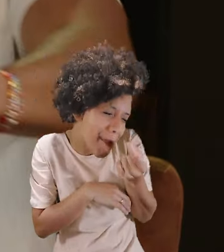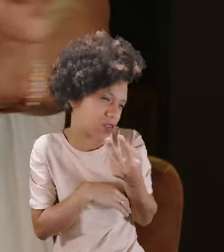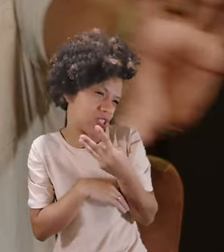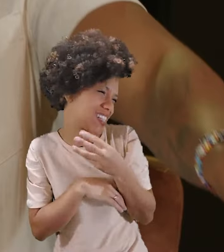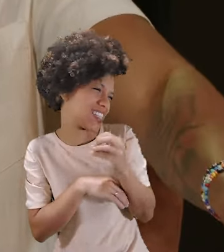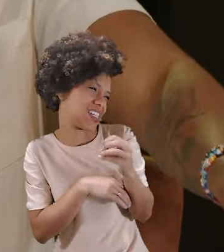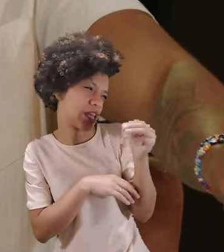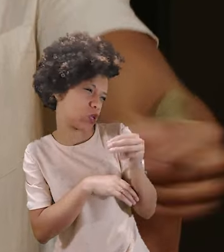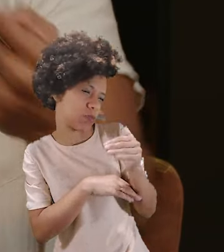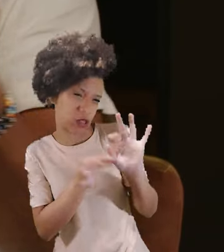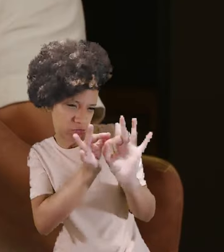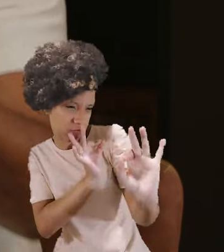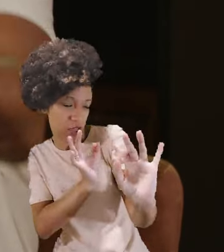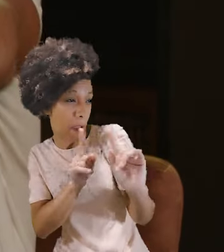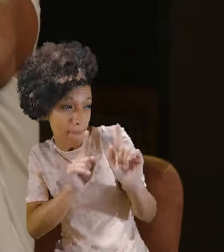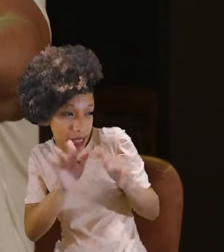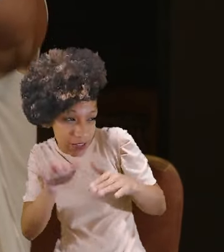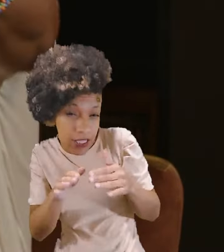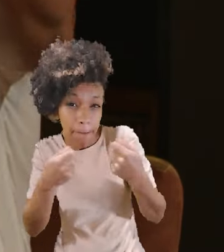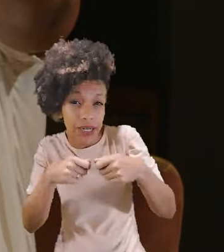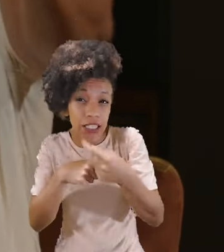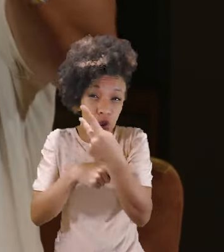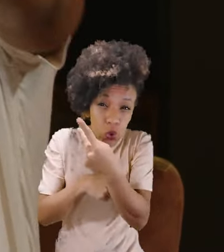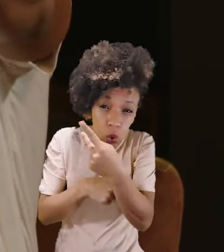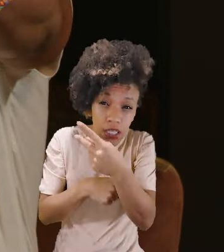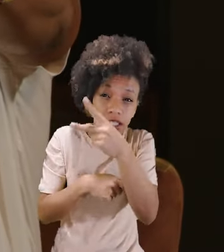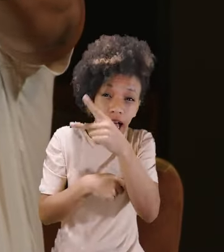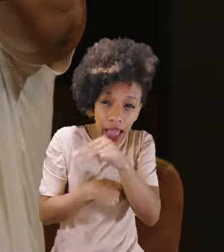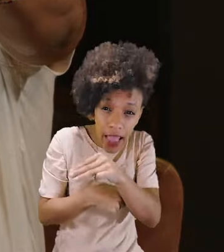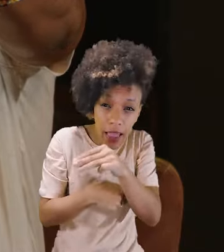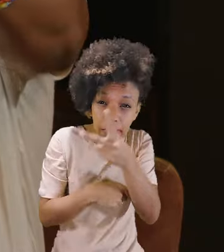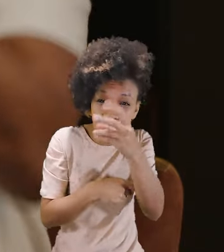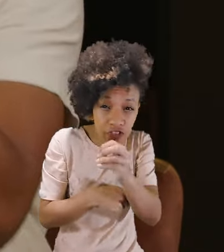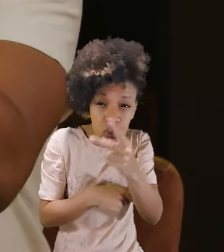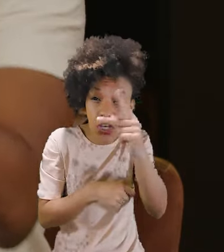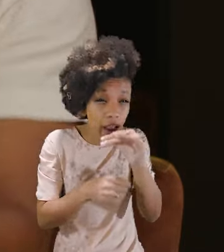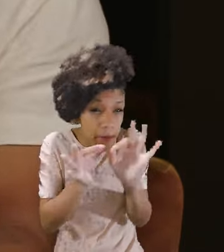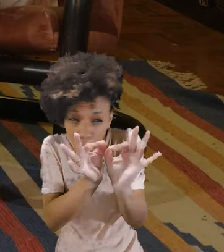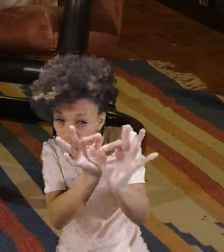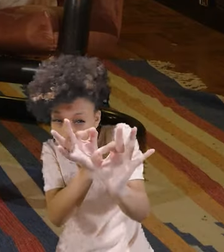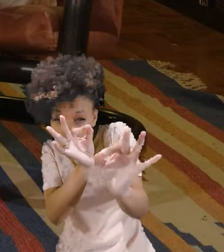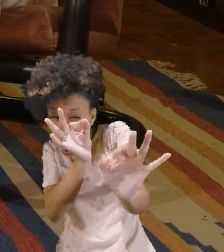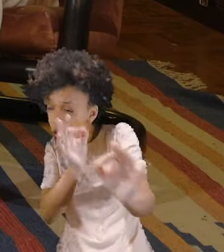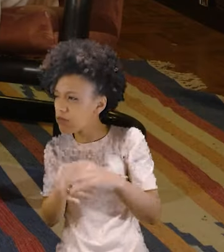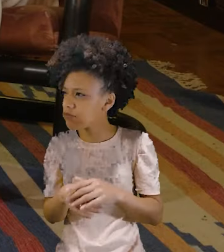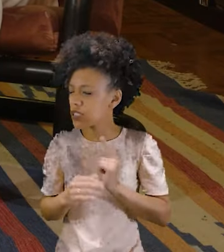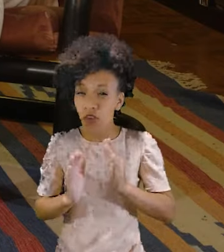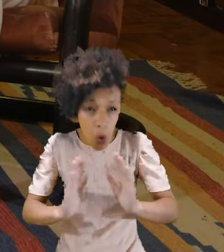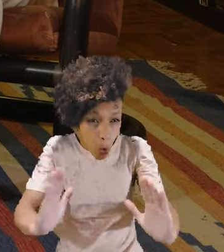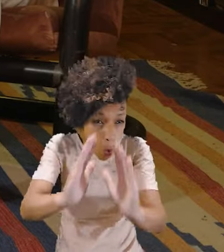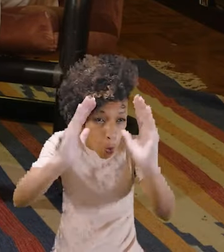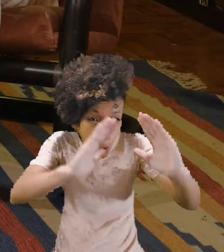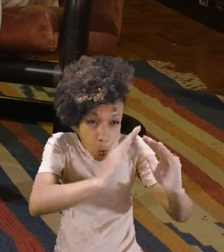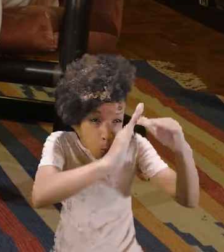só próxima semana Vídeo Presidente médicos essa cor mas às vezes você precisa enxergar 23 km até 20km entendeu é importante que você precisa fazer as coisas de